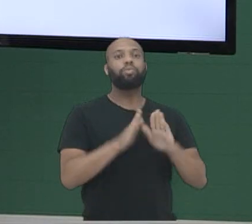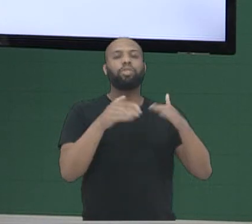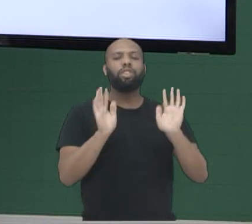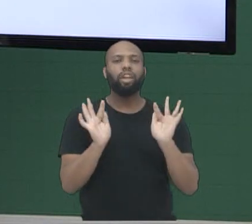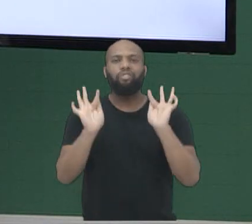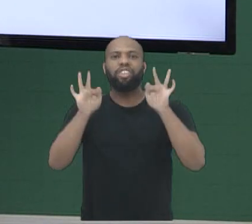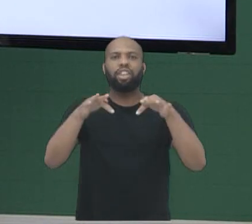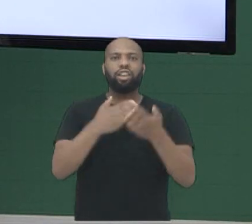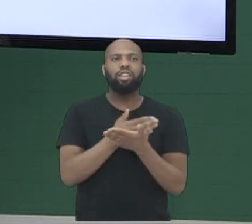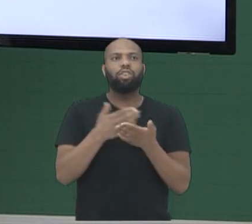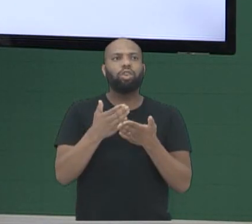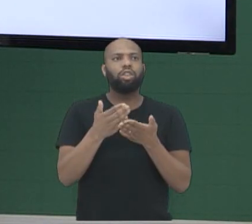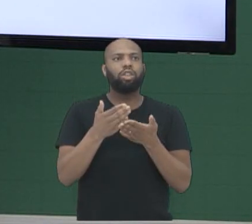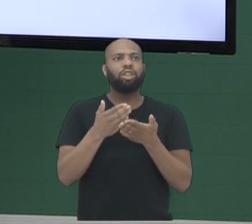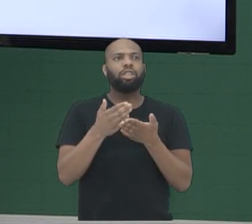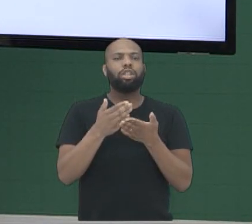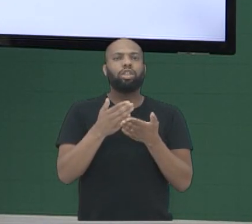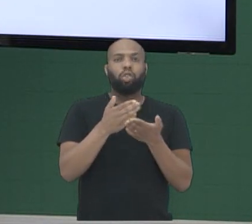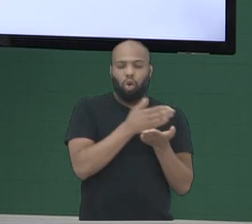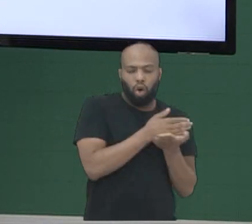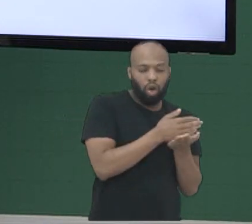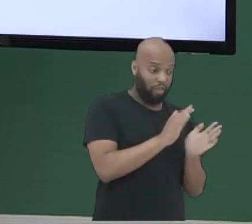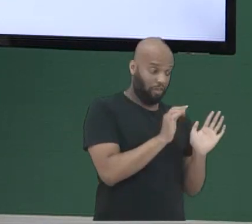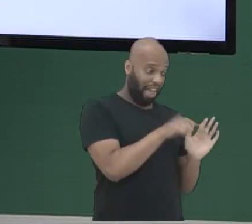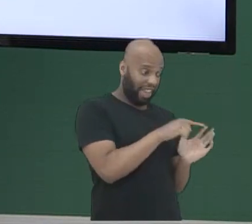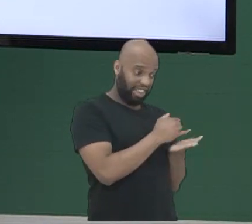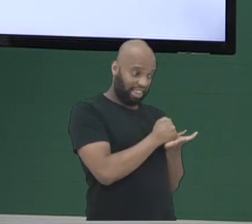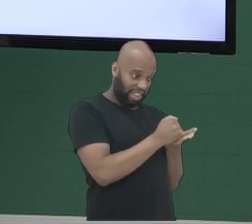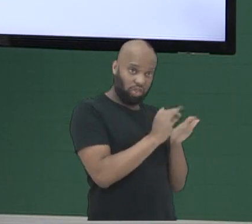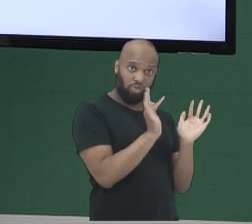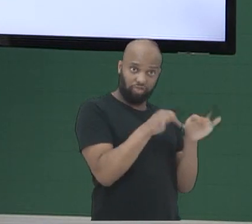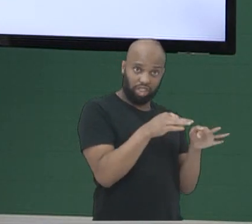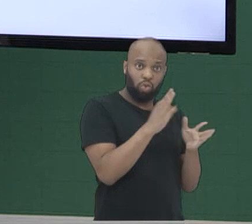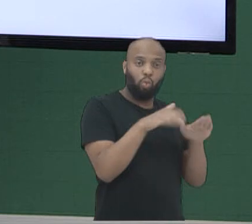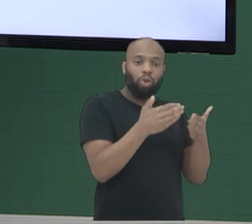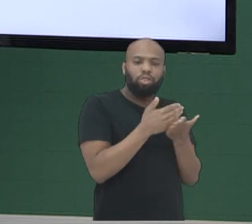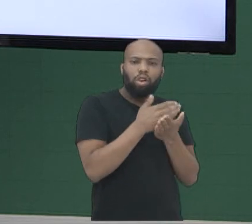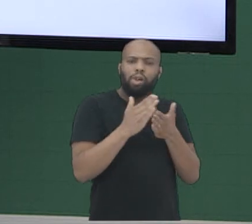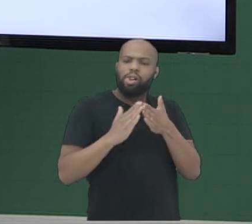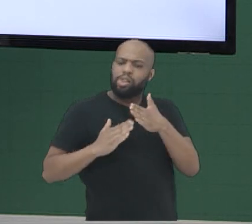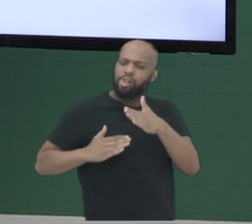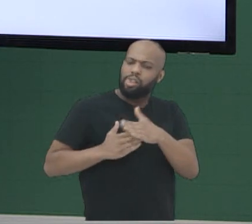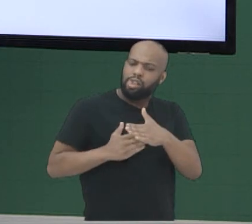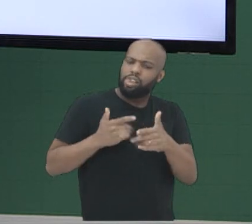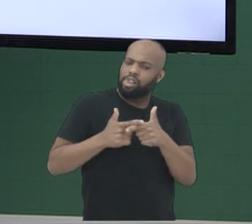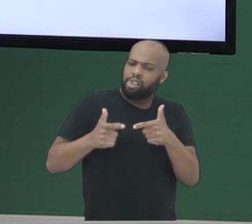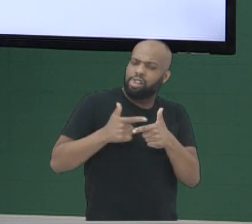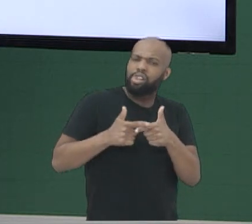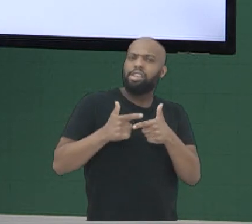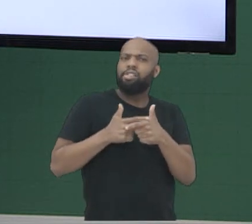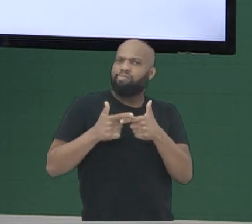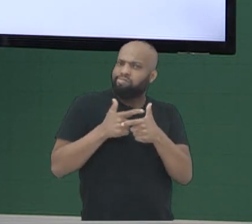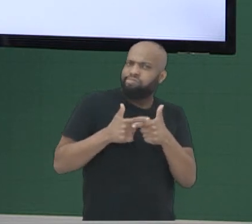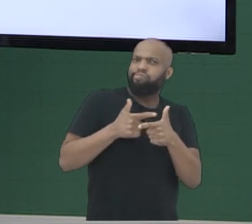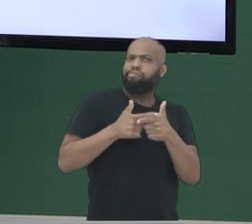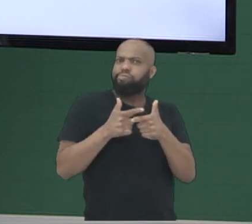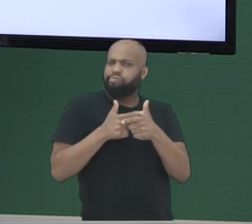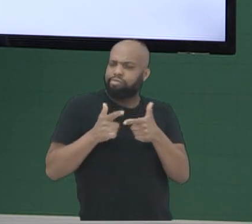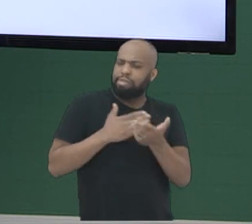vai ser essa história, né? Dar ali uma pitadinha, né? Esse início dessa história aí. É a apresentação,